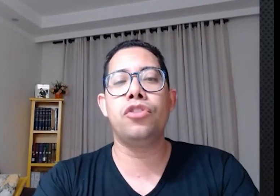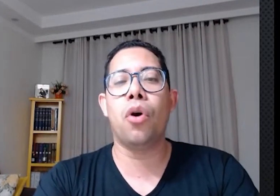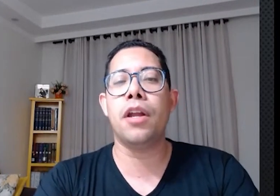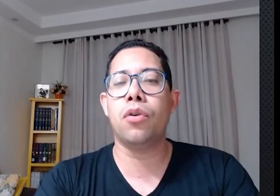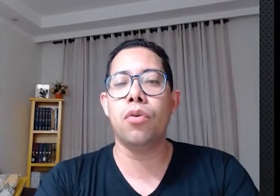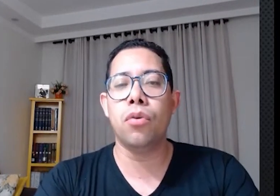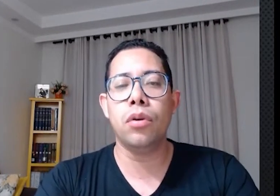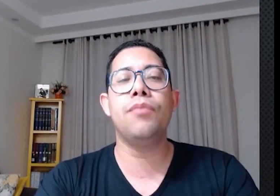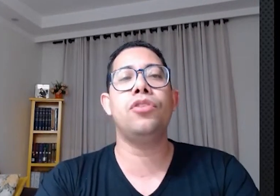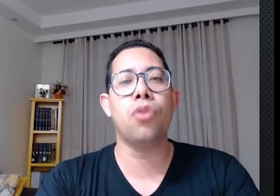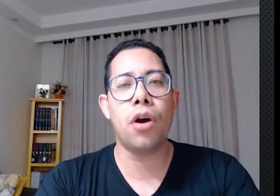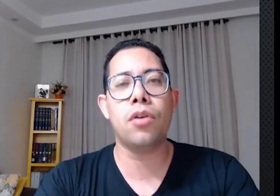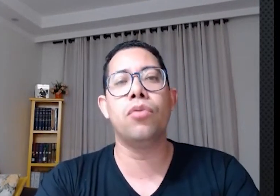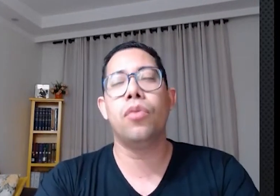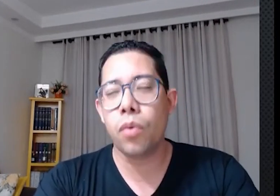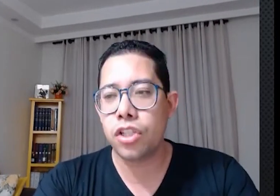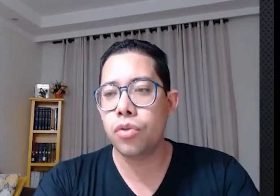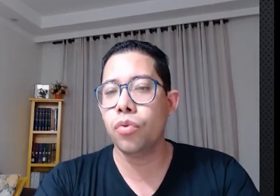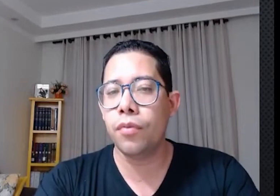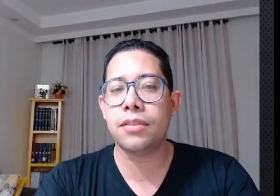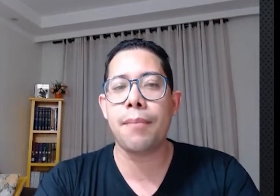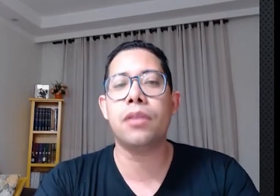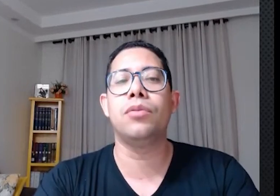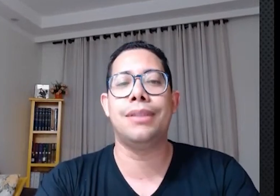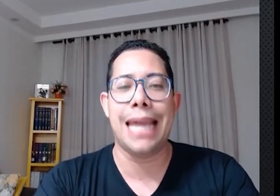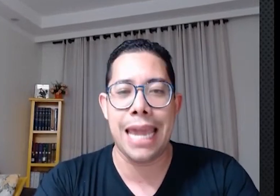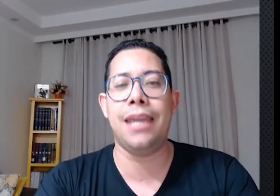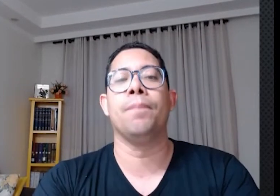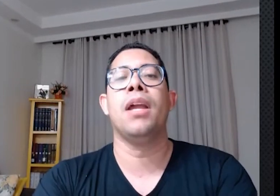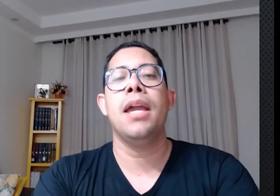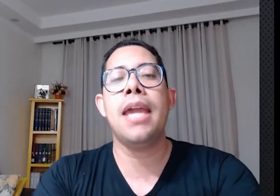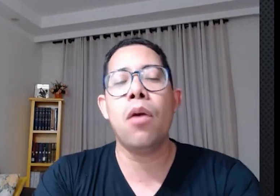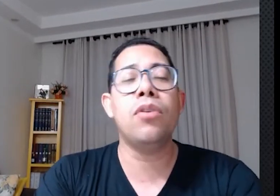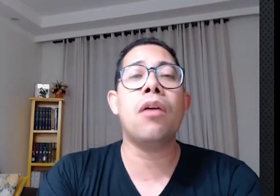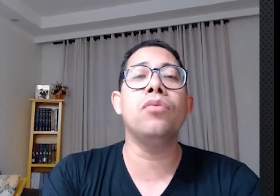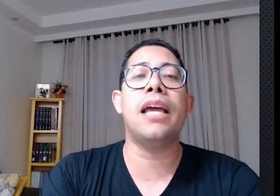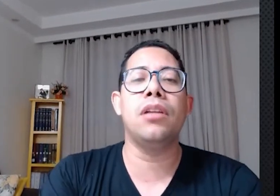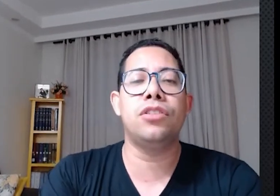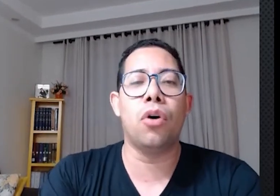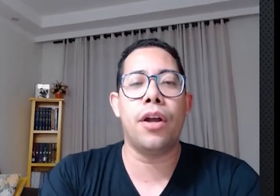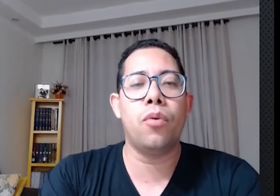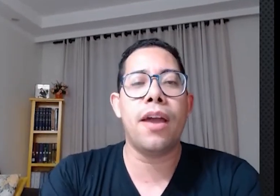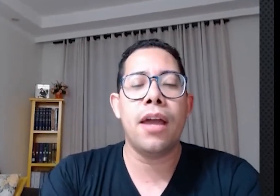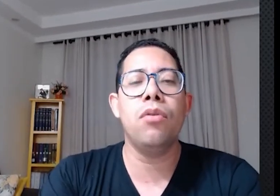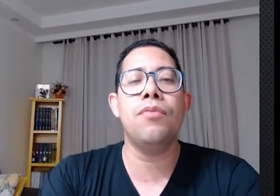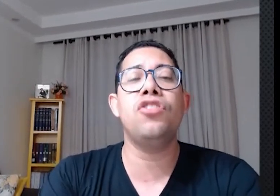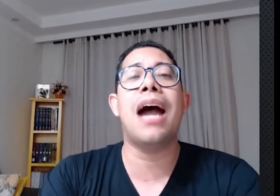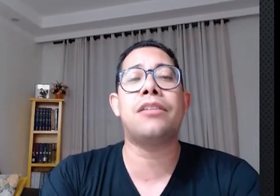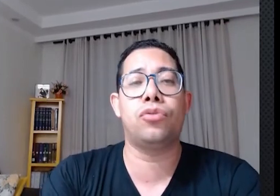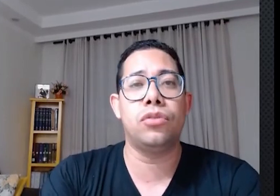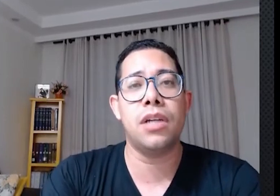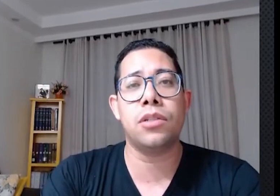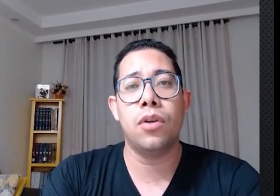livro histórico no Novo Testamento. Tem. E o que acontece no livro histórico? É o livro